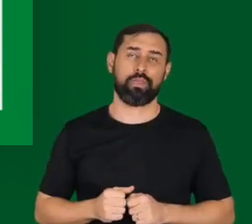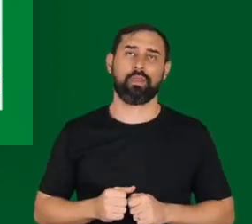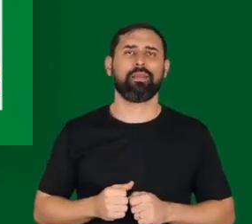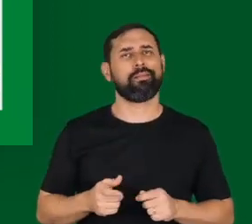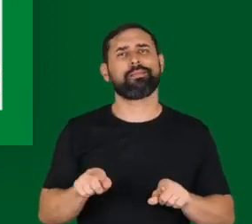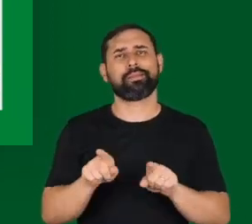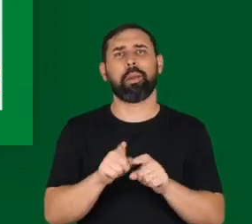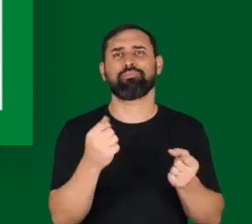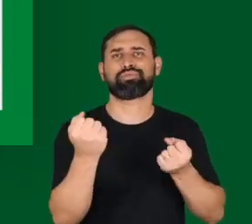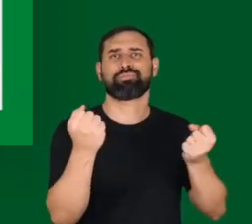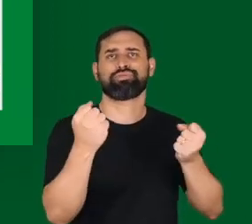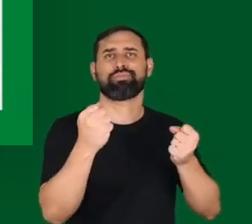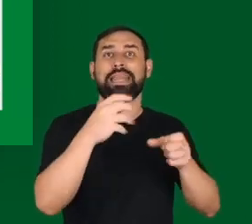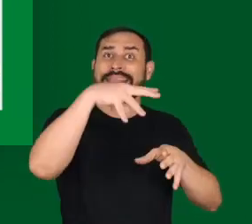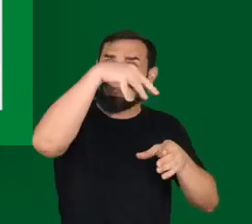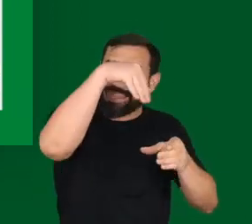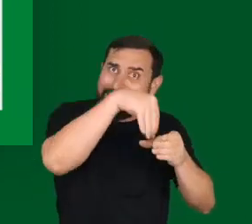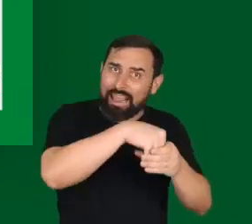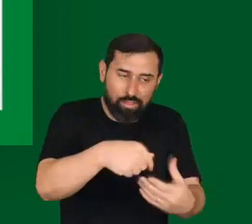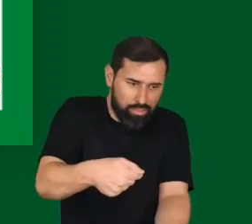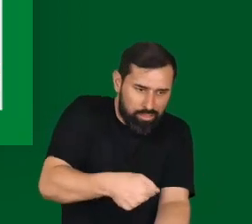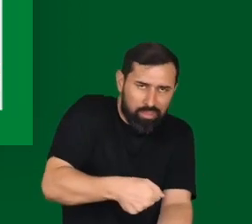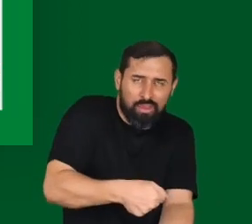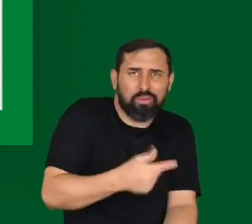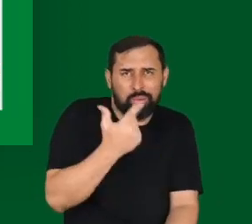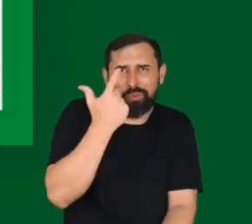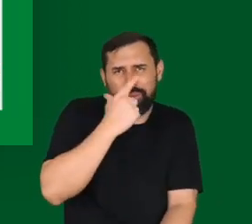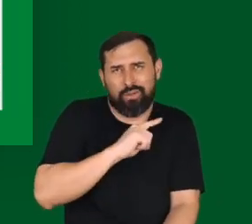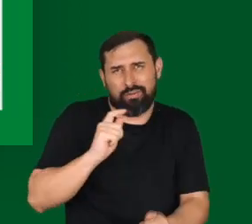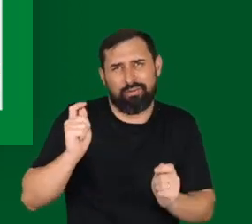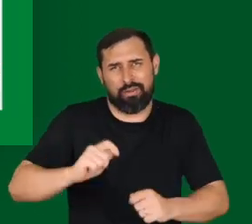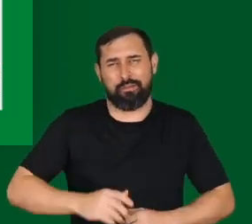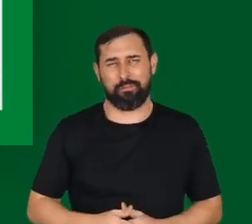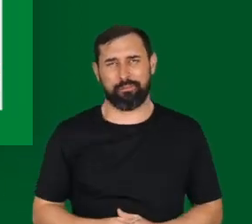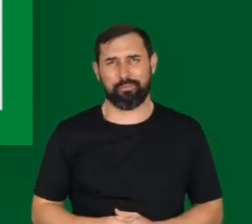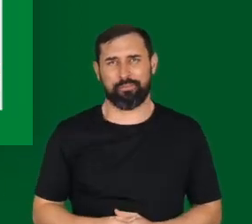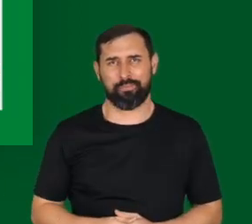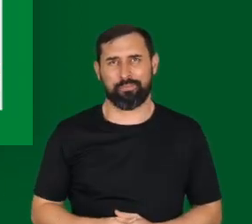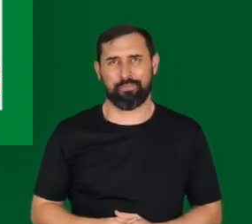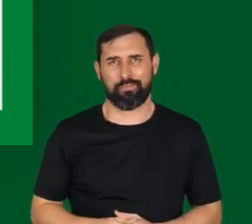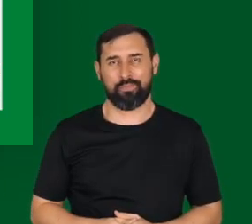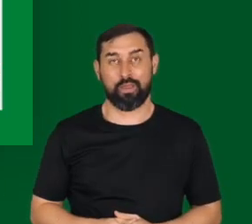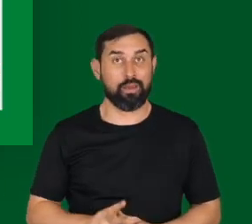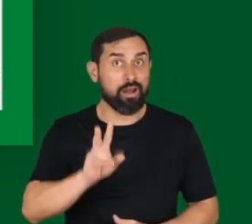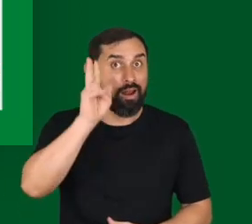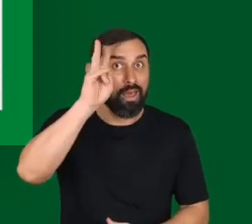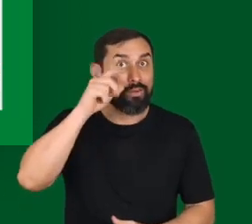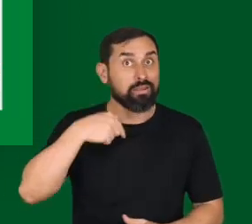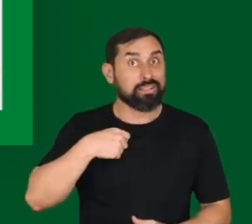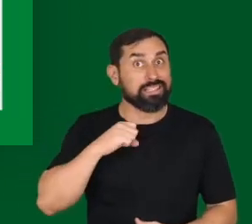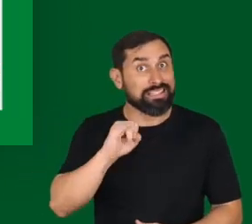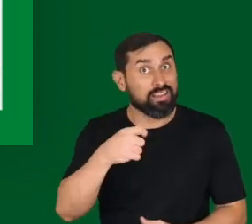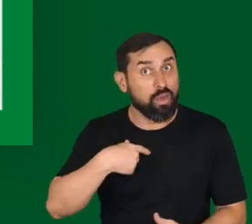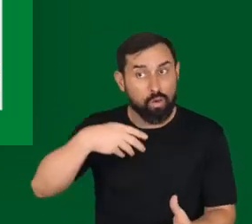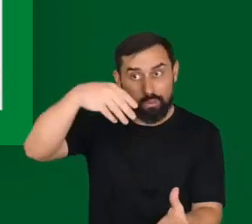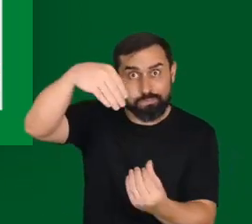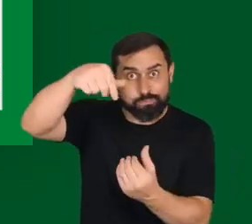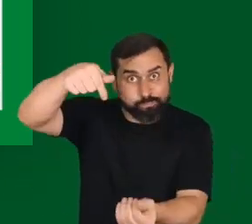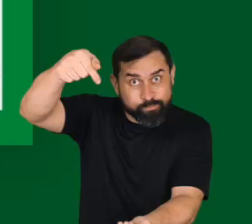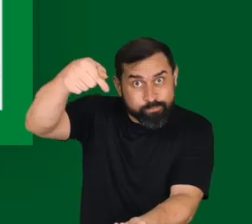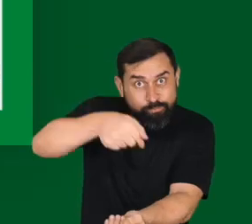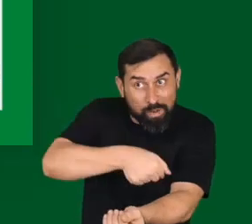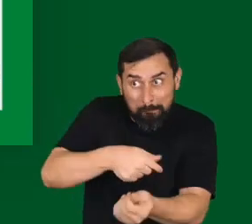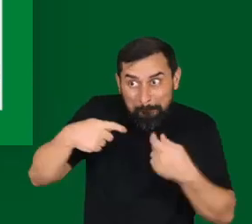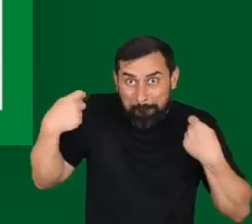tá? E isso a gente pode fazer também dentro da viatura, né, esse acesso venoso. Então, lembrando, se eu vou pensar